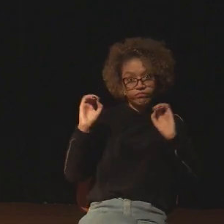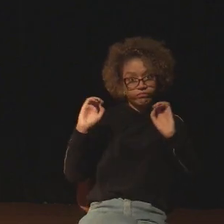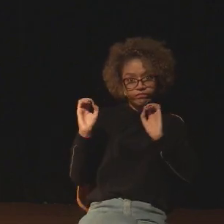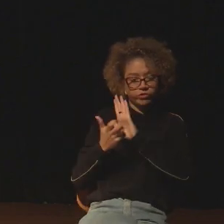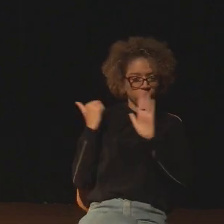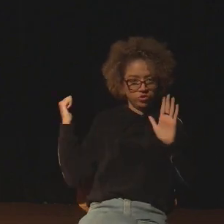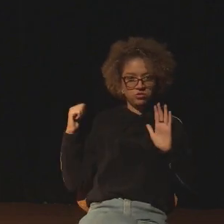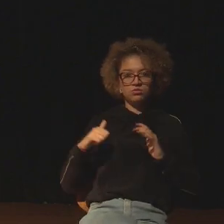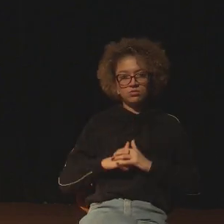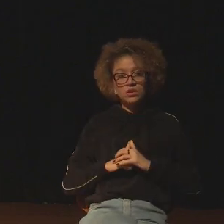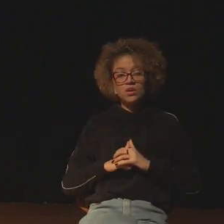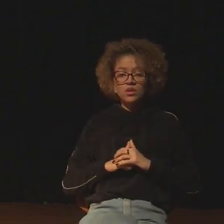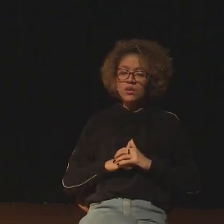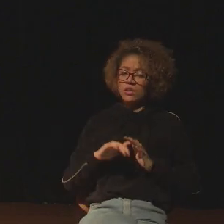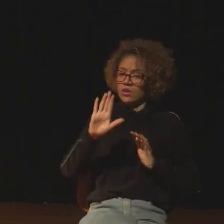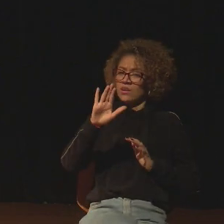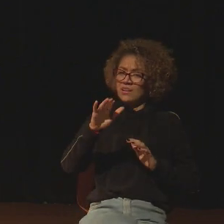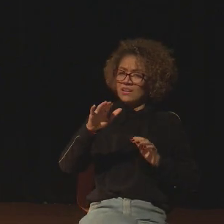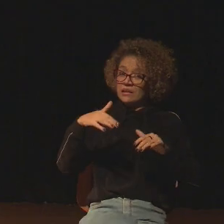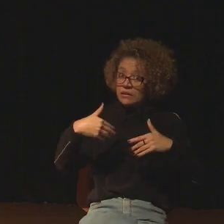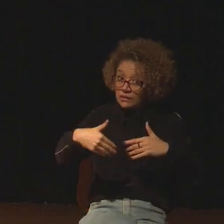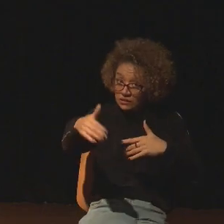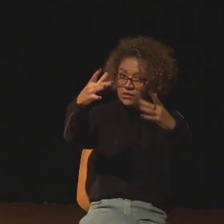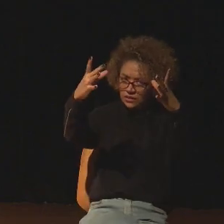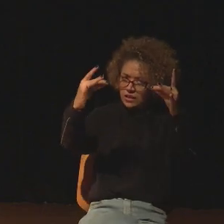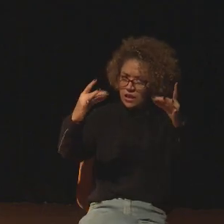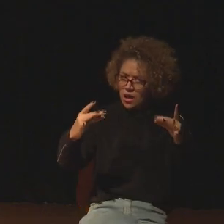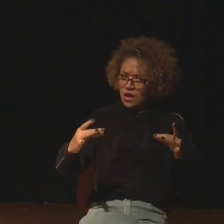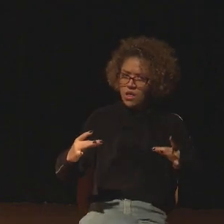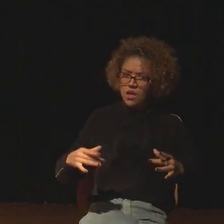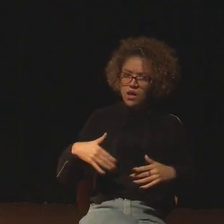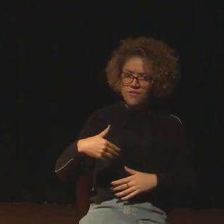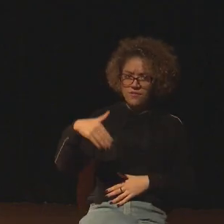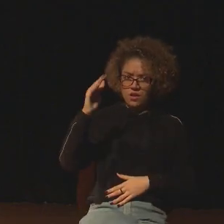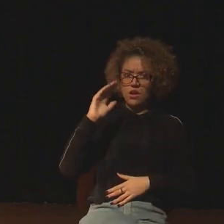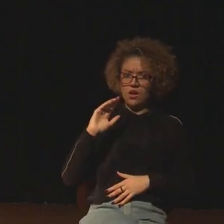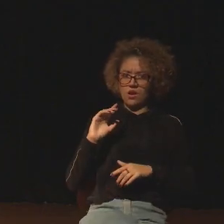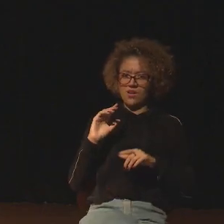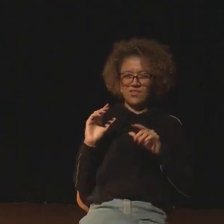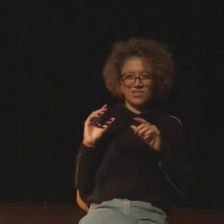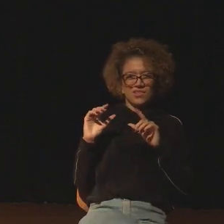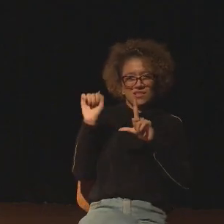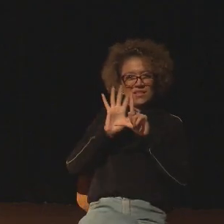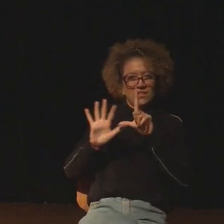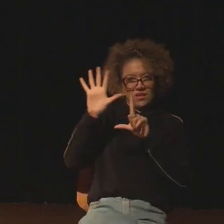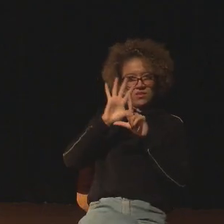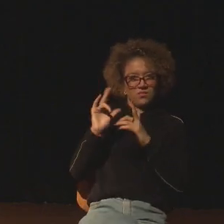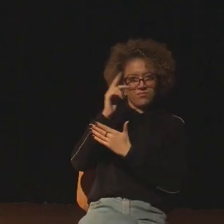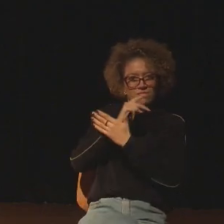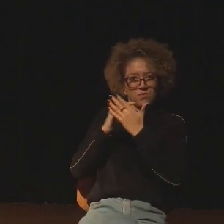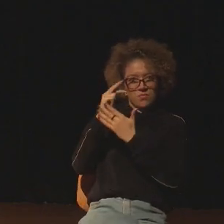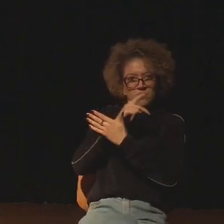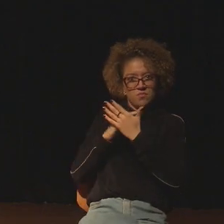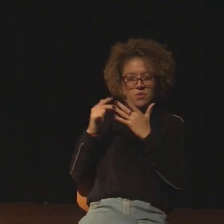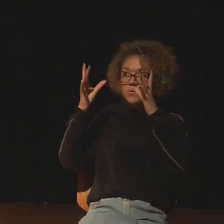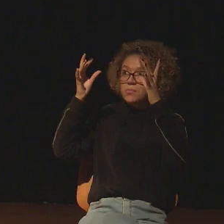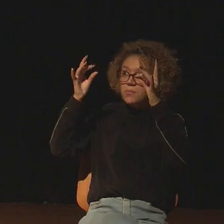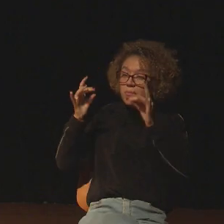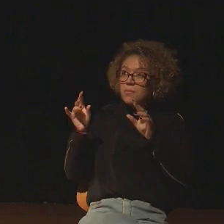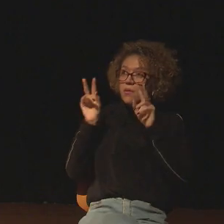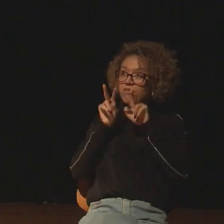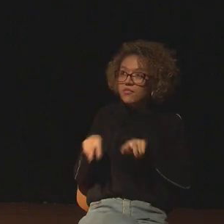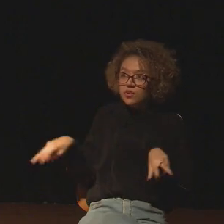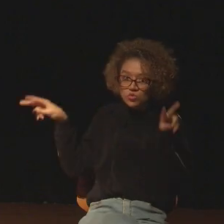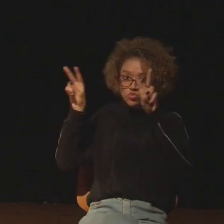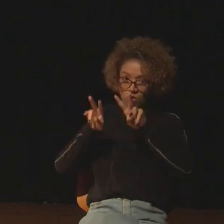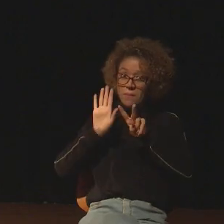alguns aspectos que eu, antes de entrar no detalhe um pouquinho mais aproximado do desenho propriamente, que são aspectos que eu